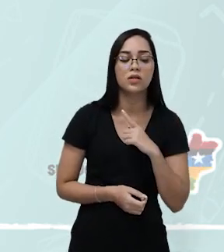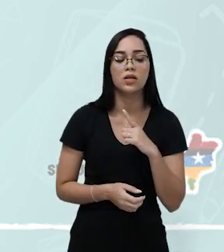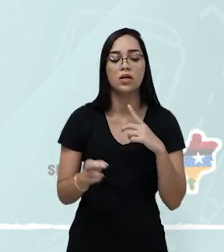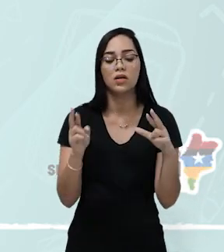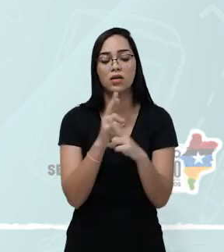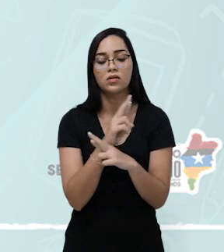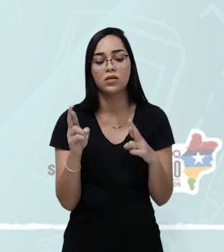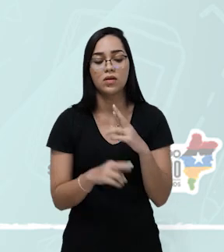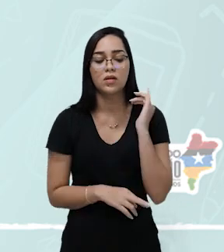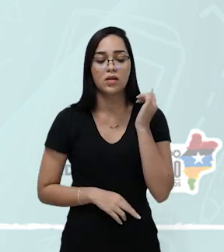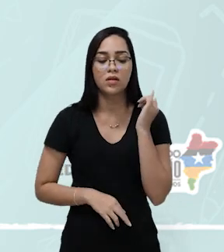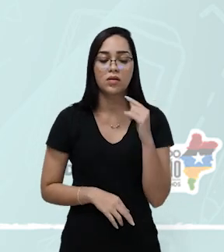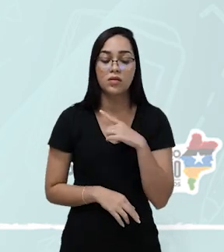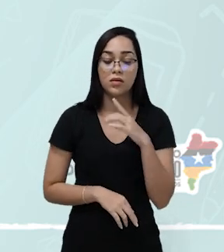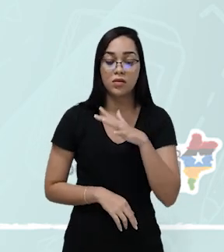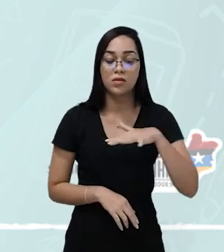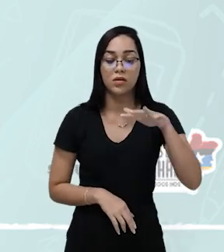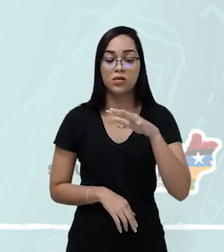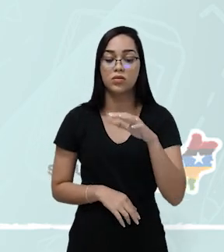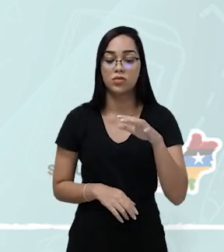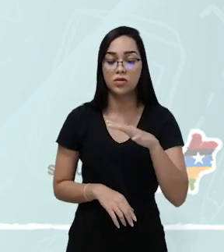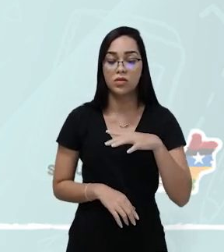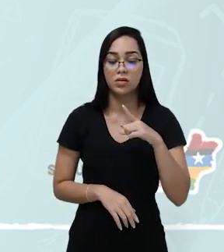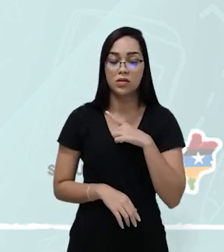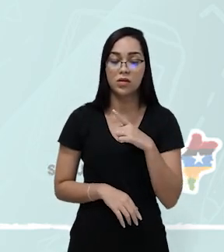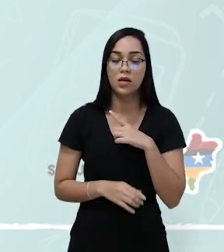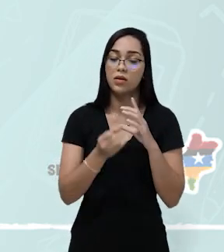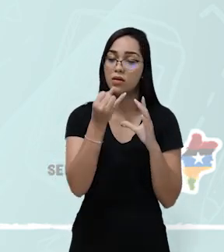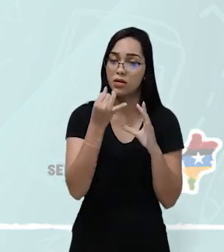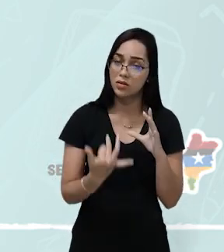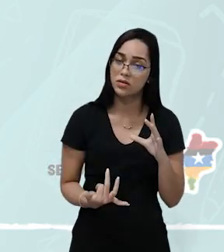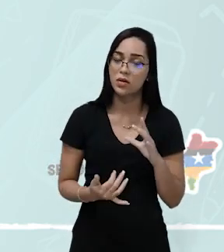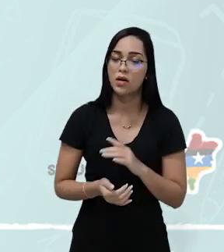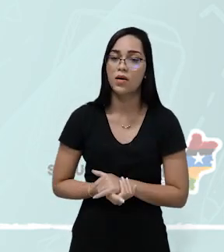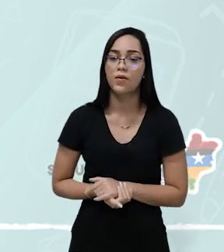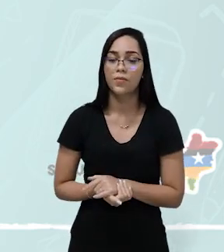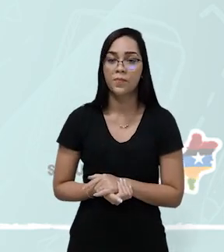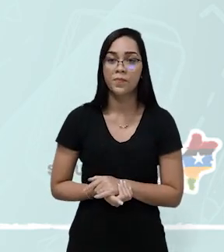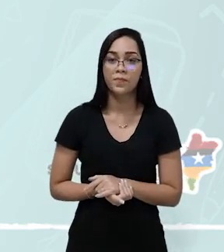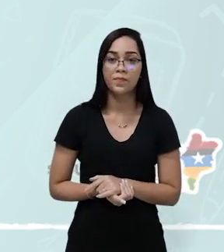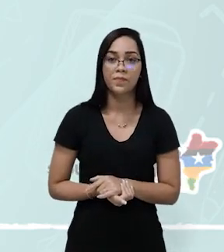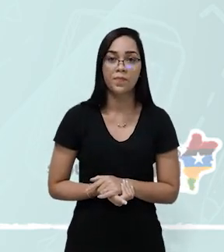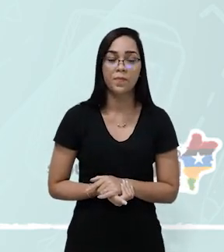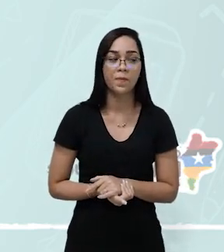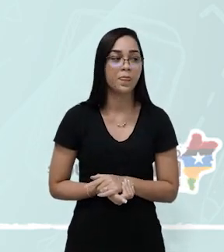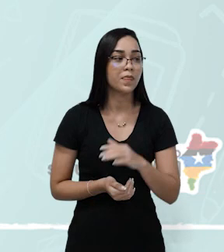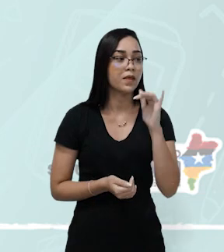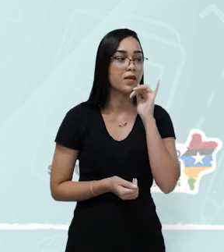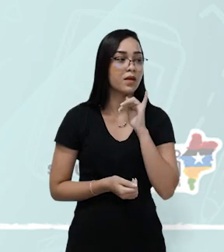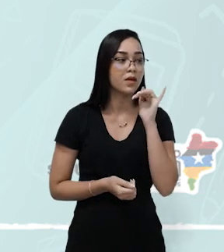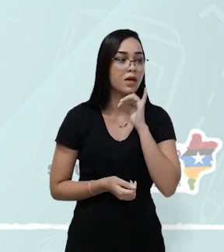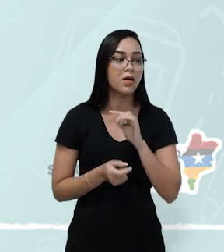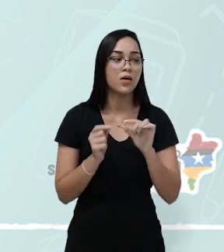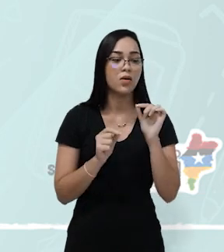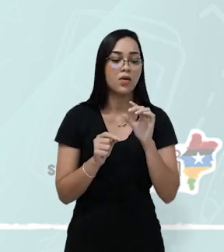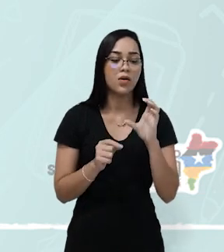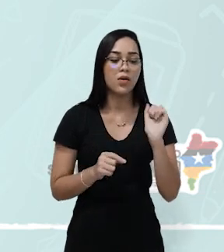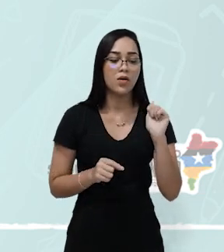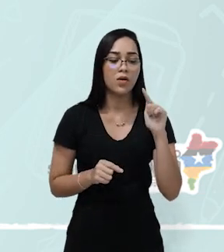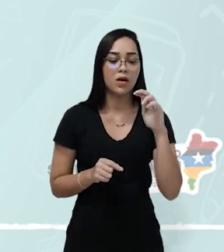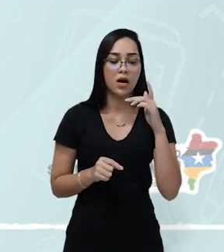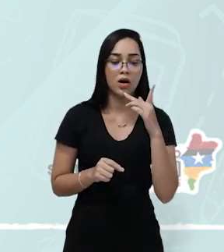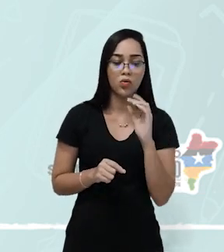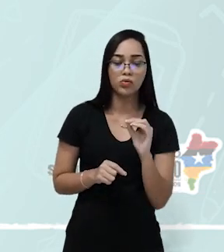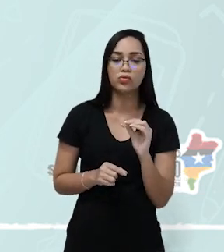Diz respeito às narrativas que têm o componente de espaço intensamente caracterizado. Exemplo: O Gaúcho, de José